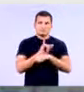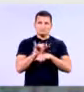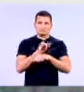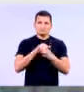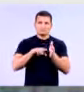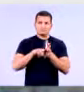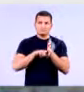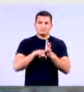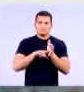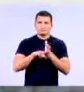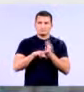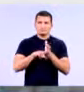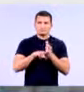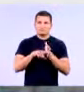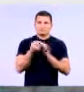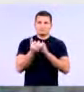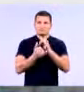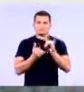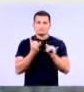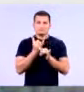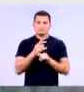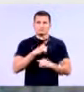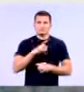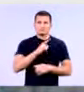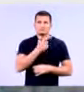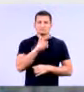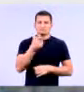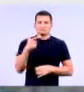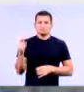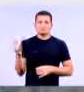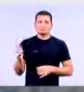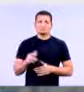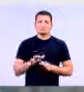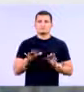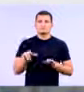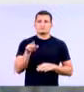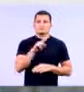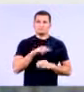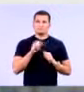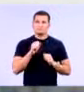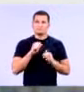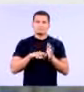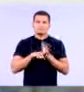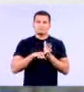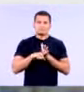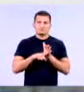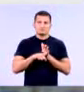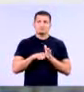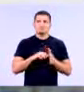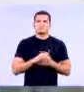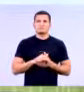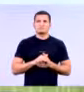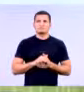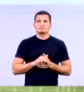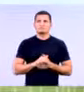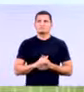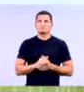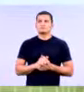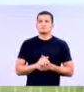busca na internet, existem muitas outras e aí vocês podem explorar esse universo. Até a próxima!